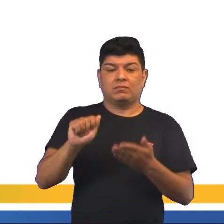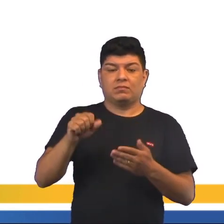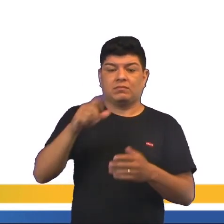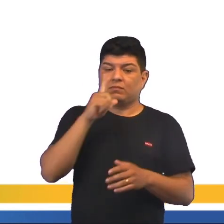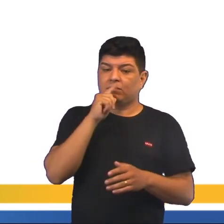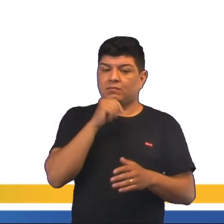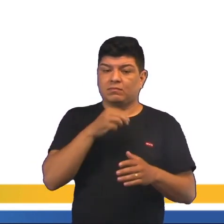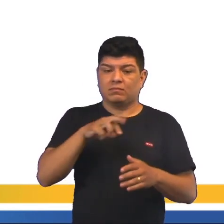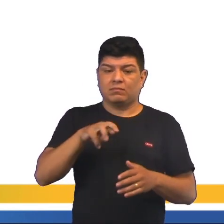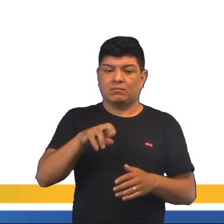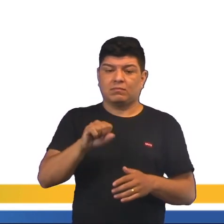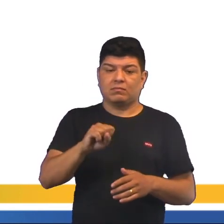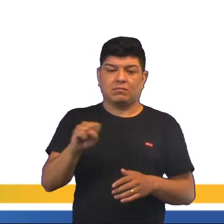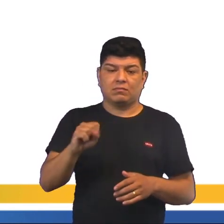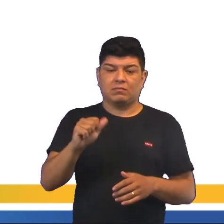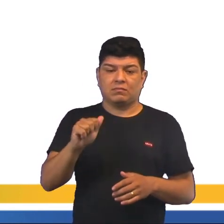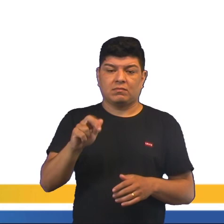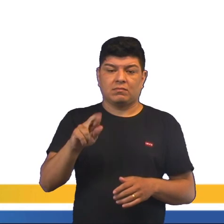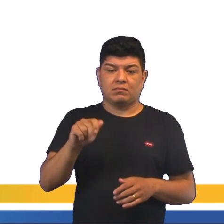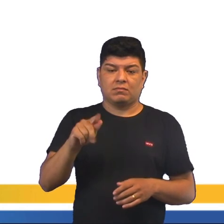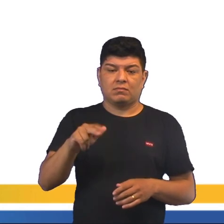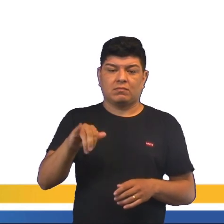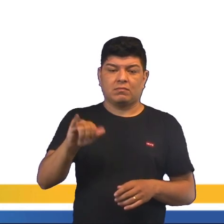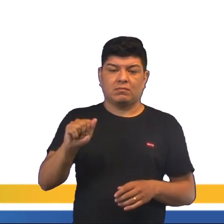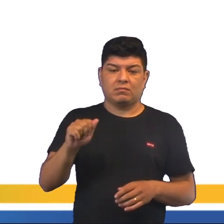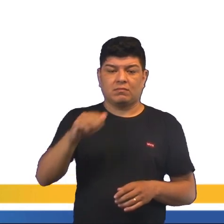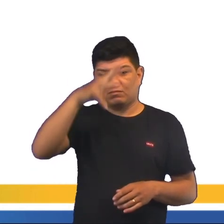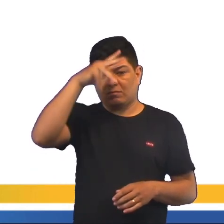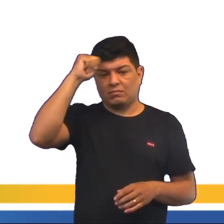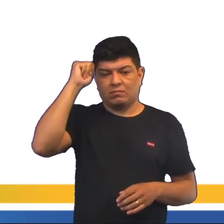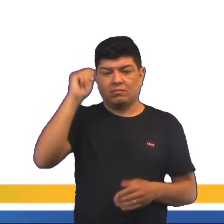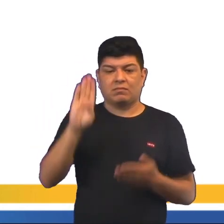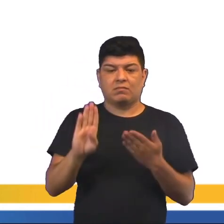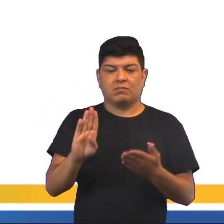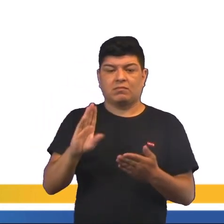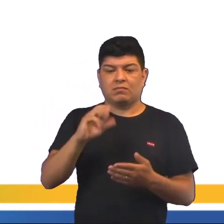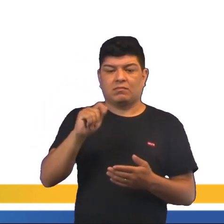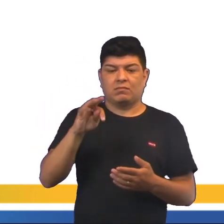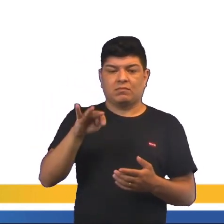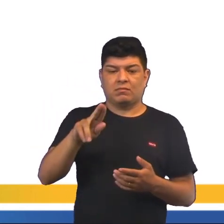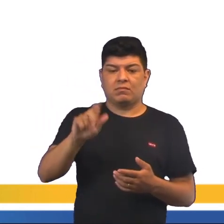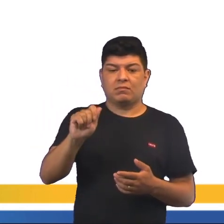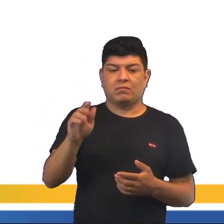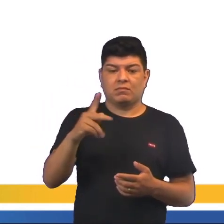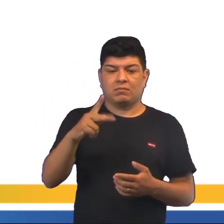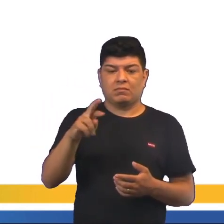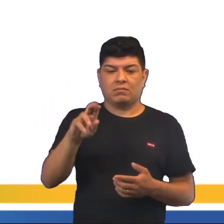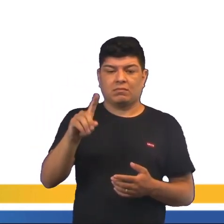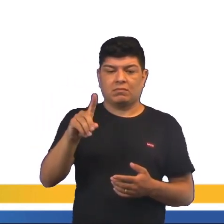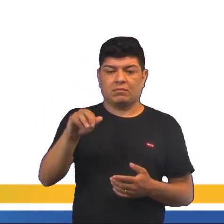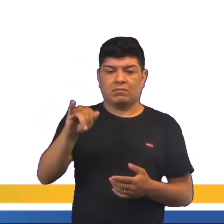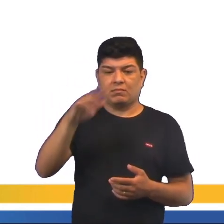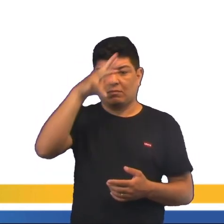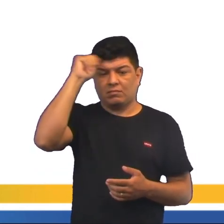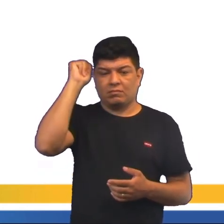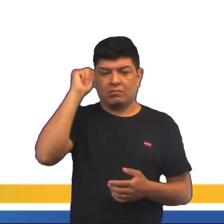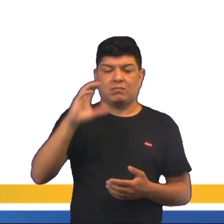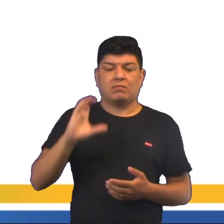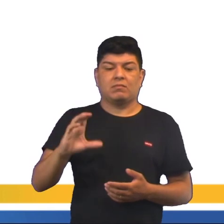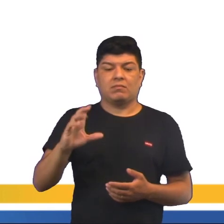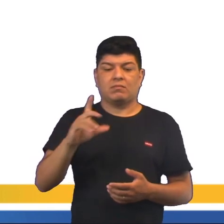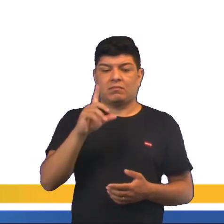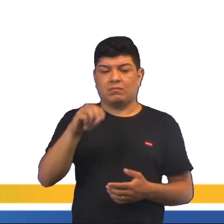A, mares de morros, araucária, amazônico. Letra B, caatinga, pradarias